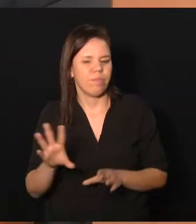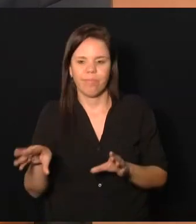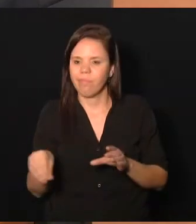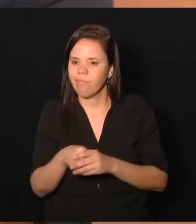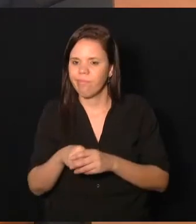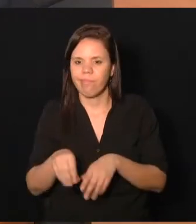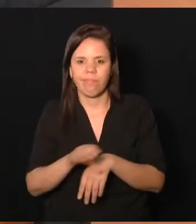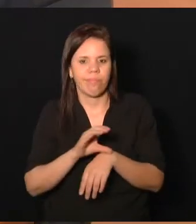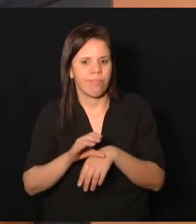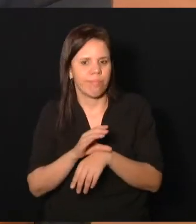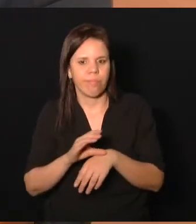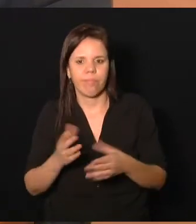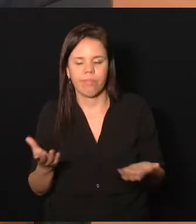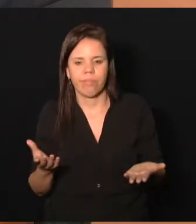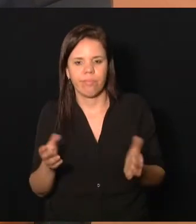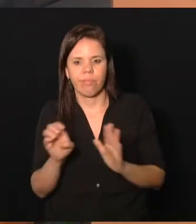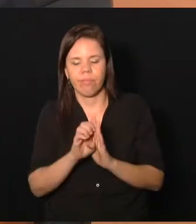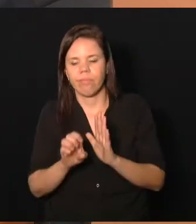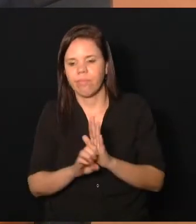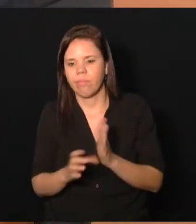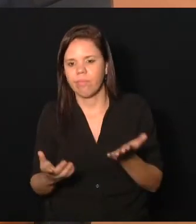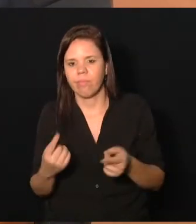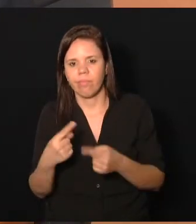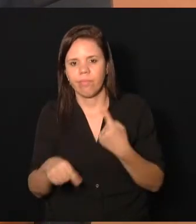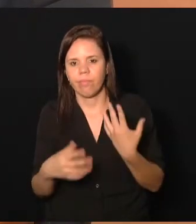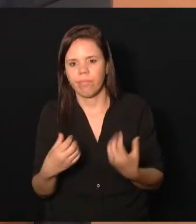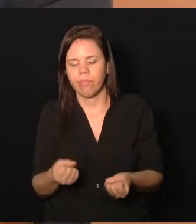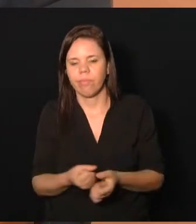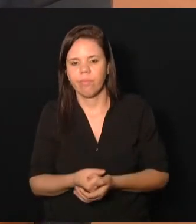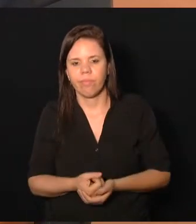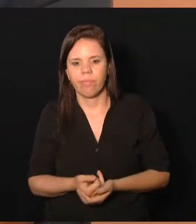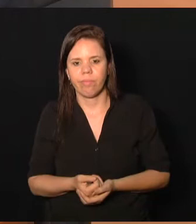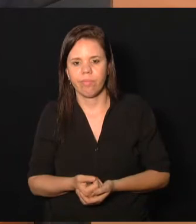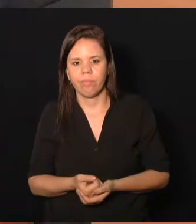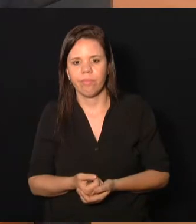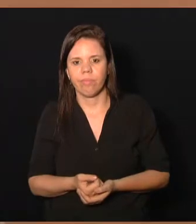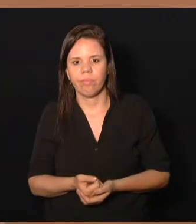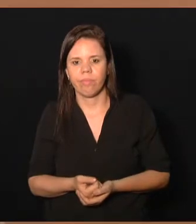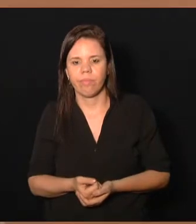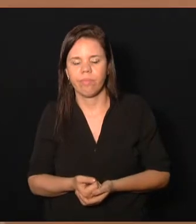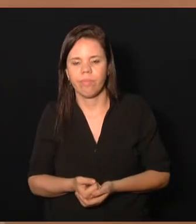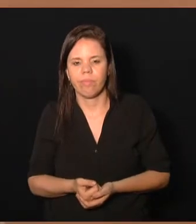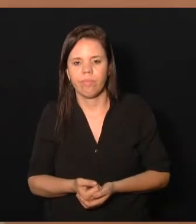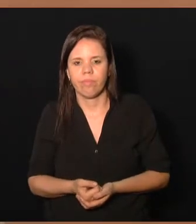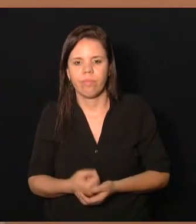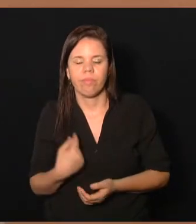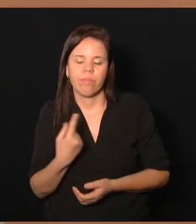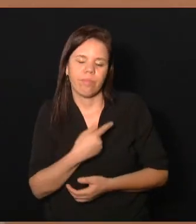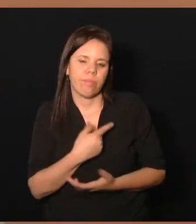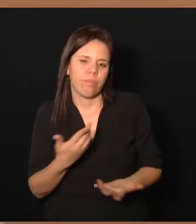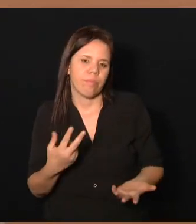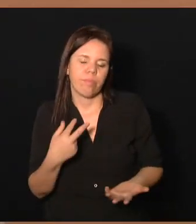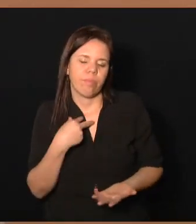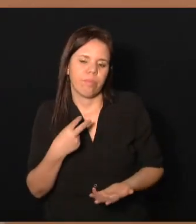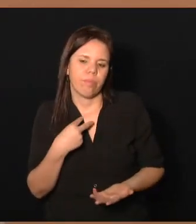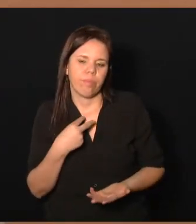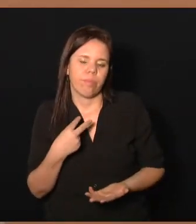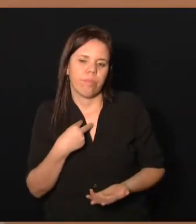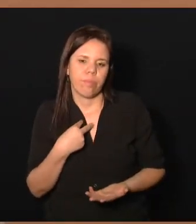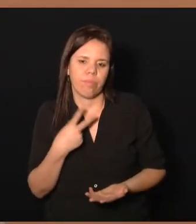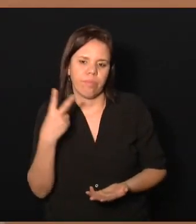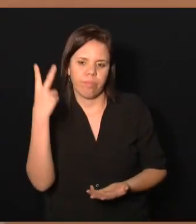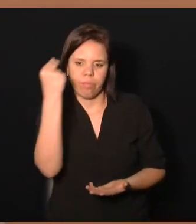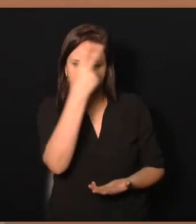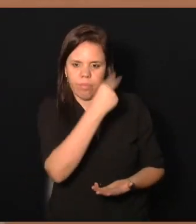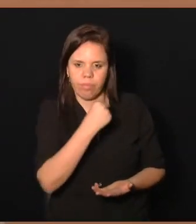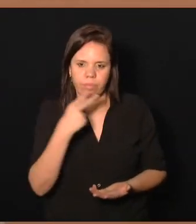Porque o Estatuto do Idoso fala que é 65. Foi considerado inconstitucional, então nós não podemos aqui iludir.